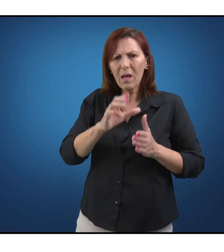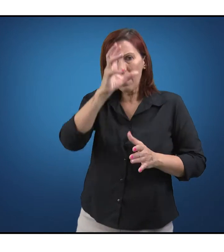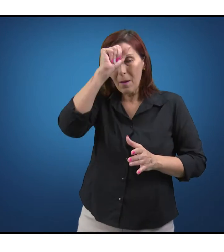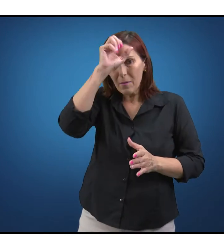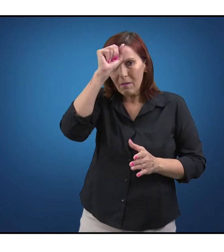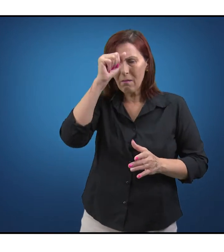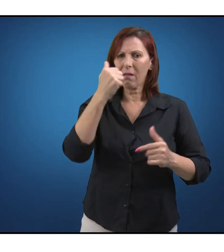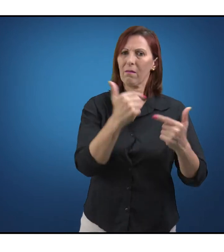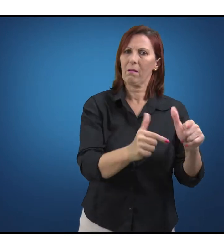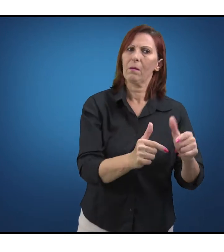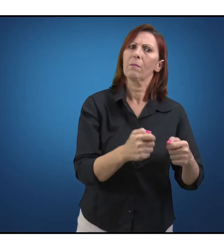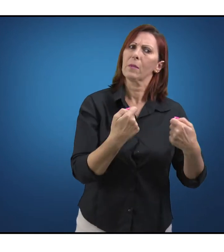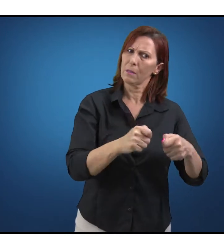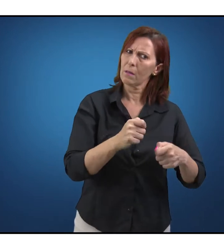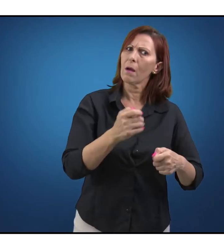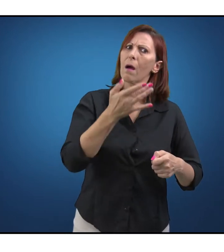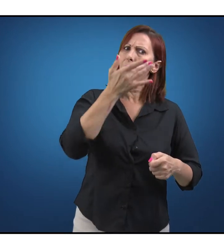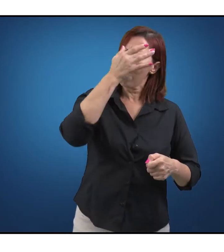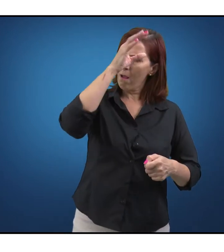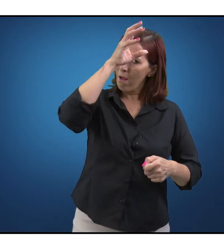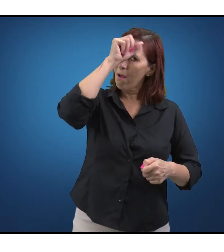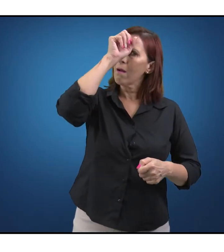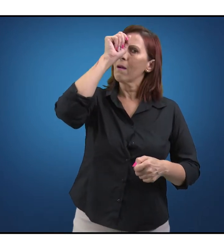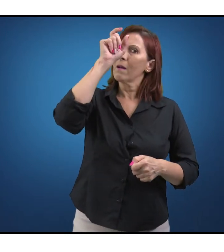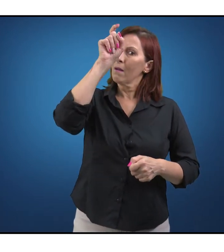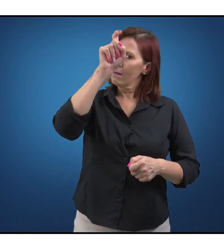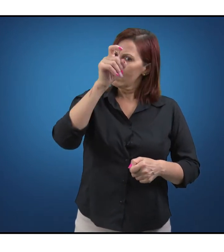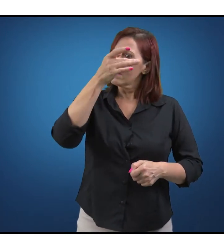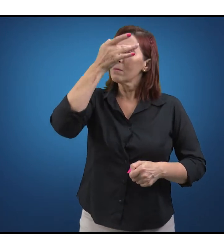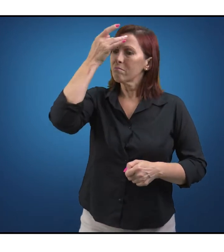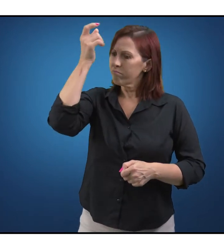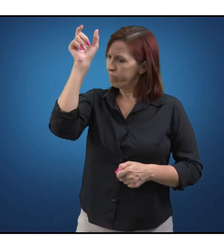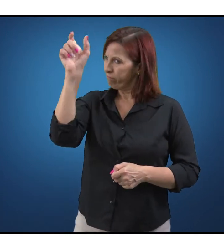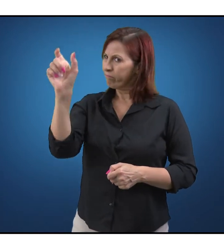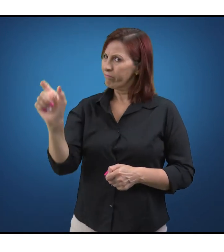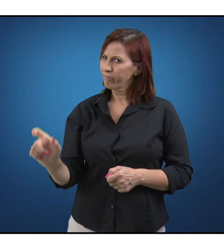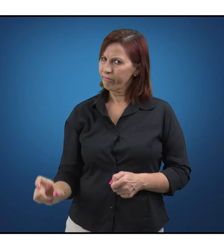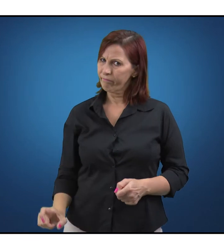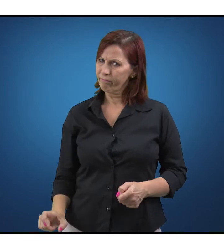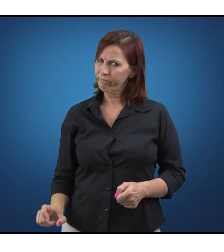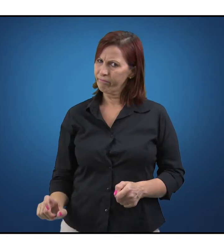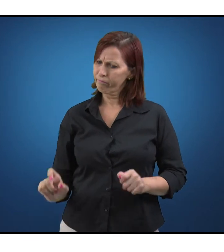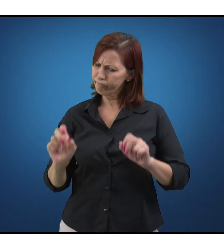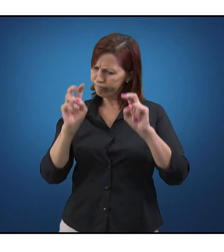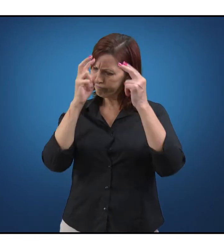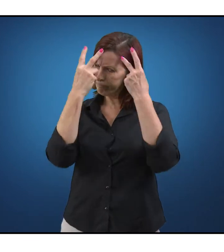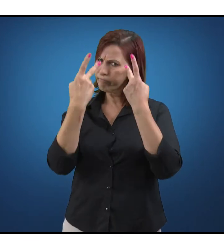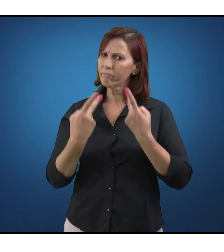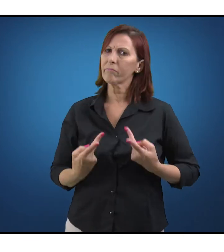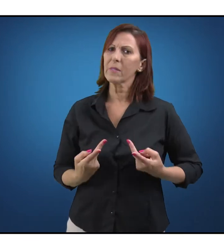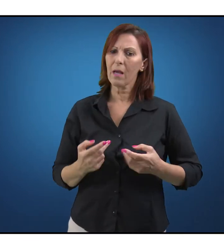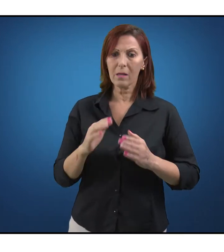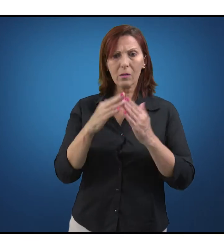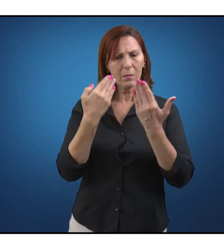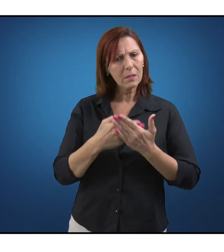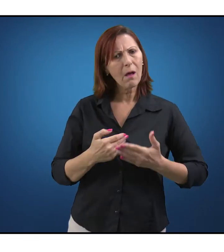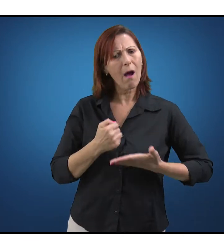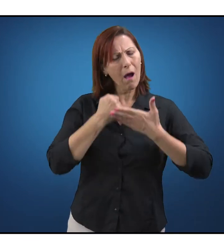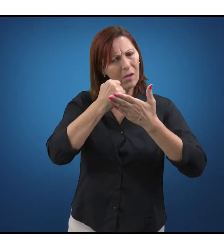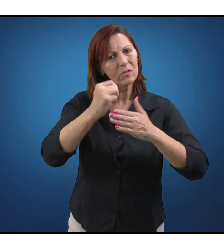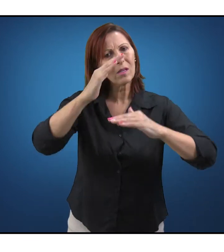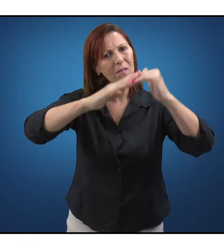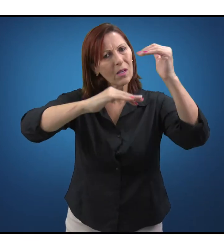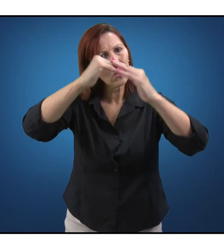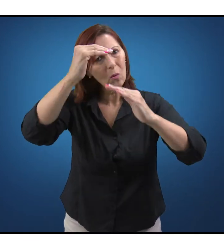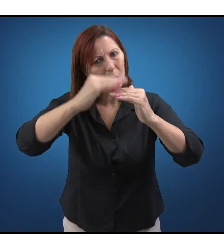tem que aprender a ser gente. E a escola ela pode contribuir para essa construção. De forma alguma,